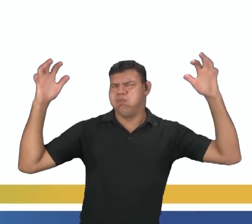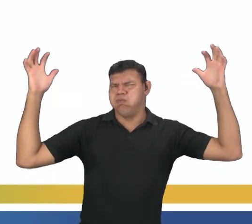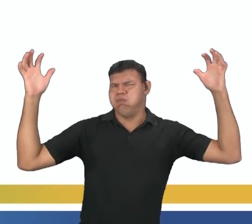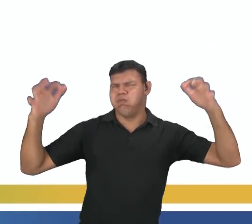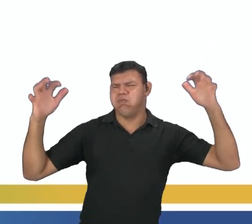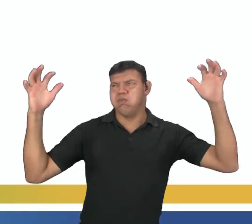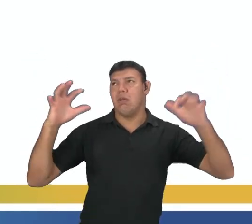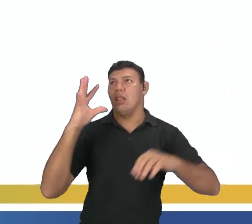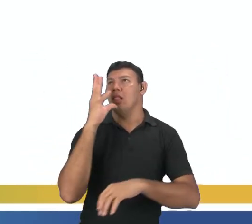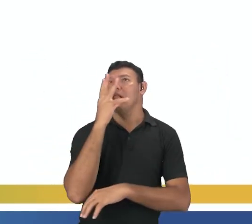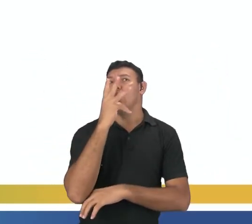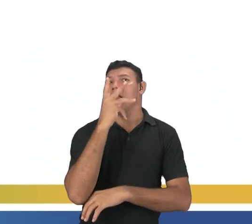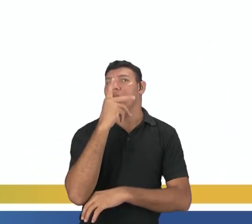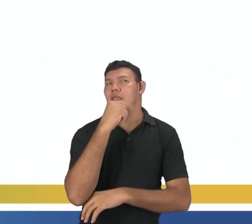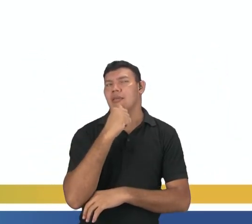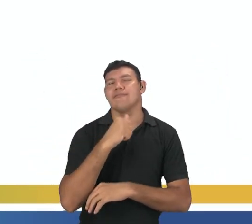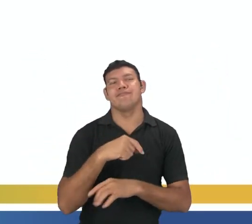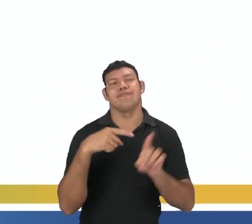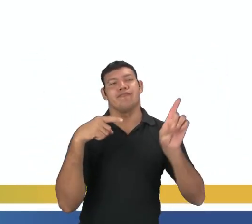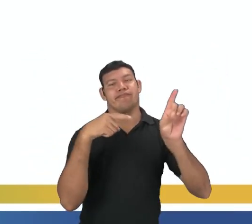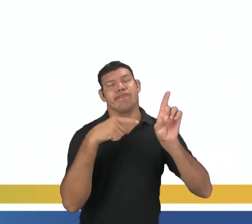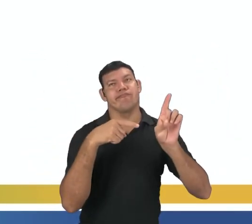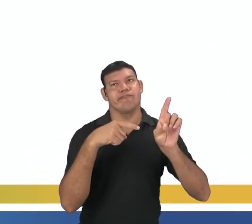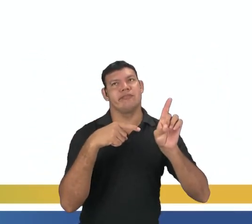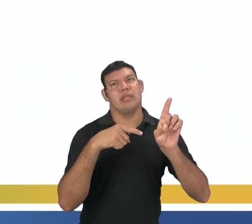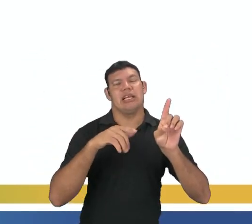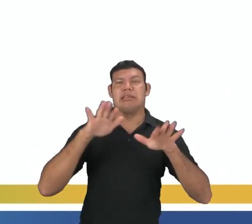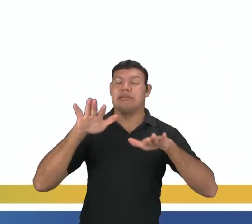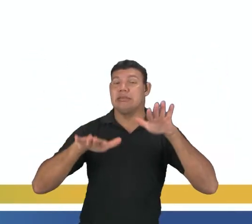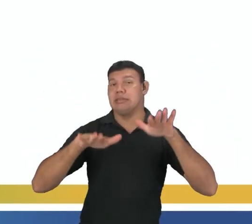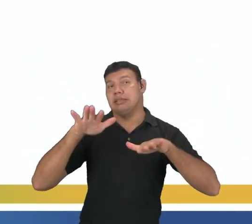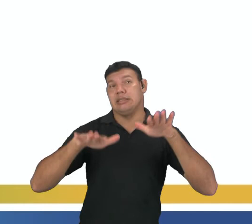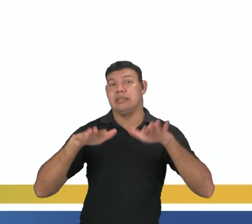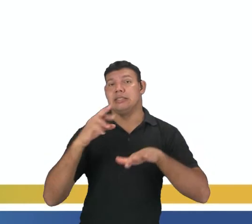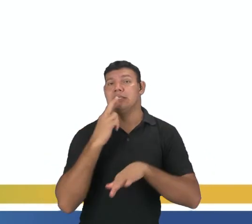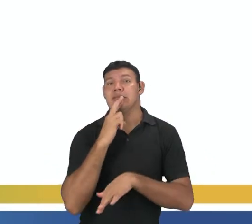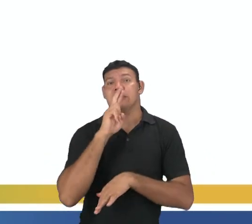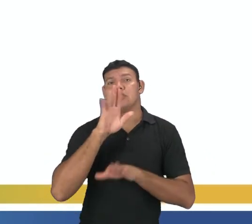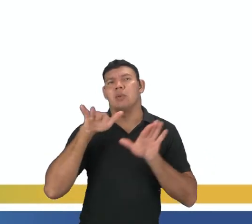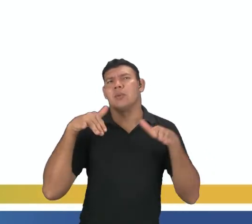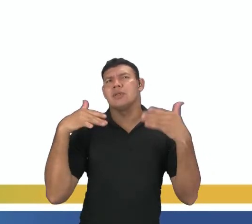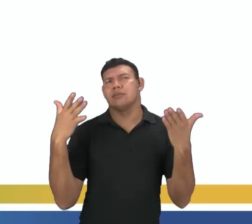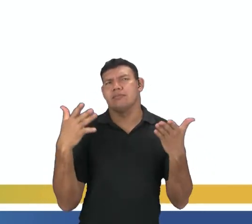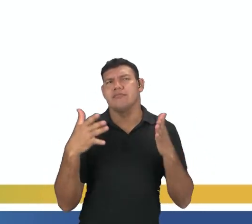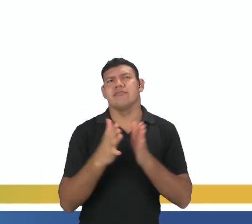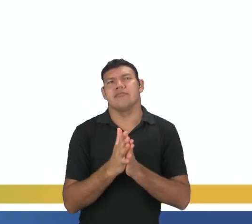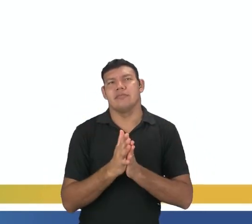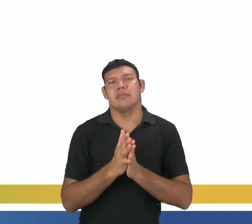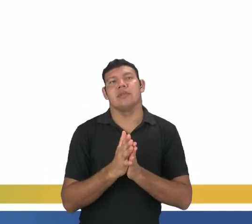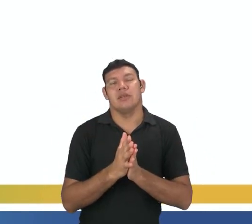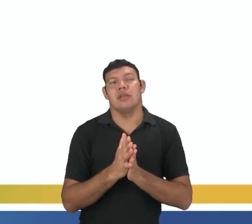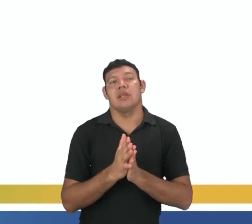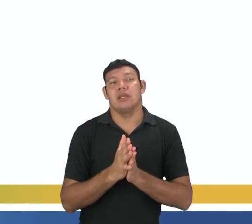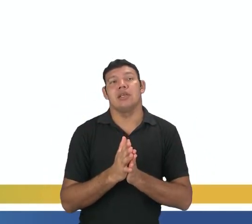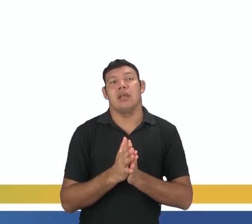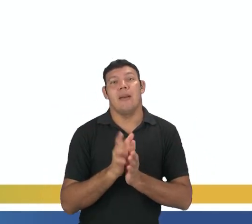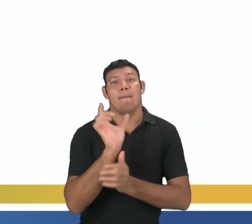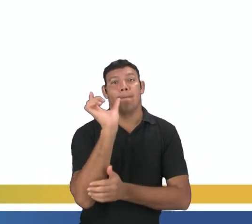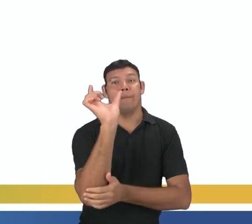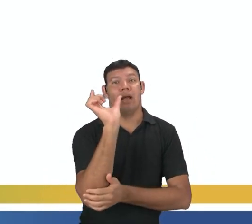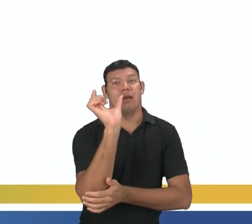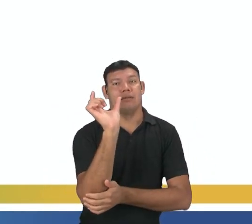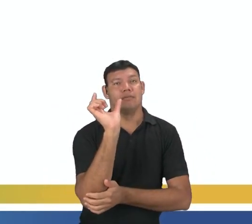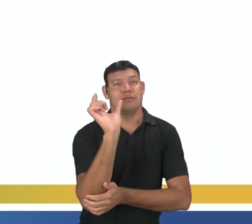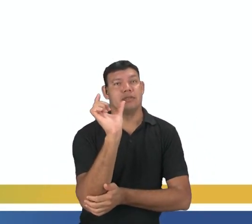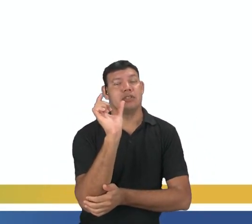né? Raramente, na letra D, não. Então, a nossa alternativa, desabaladamente, ainda que você